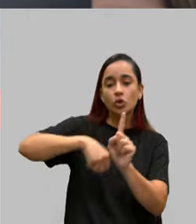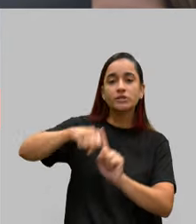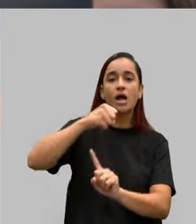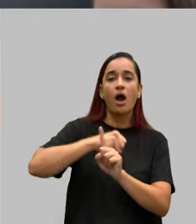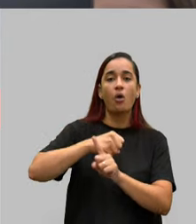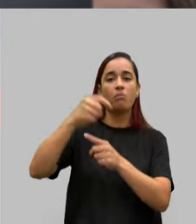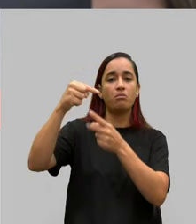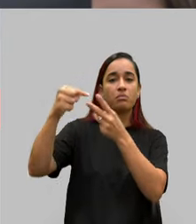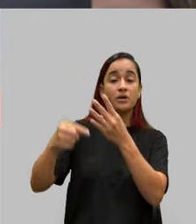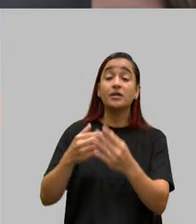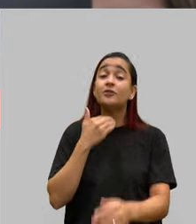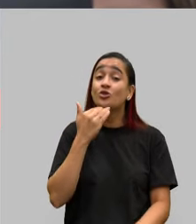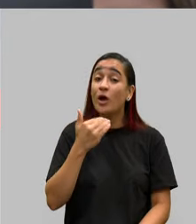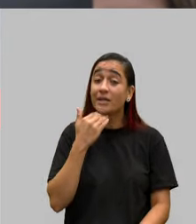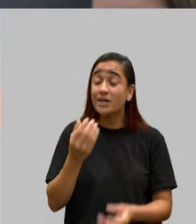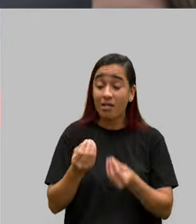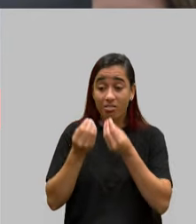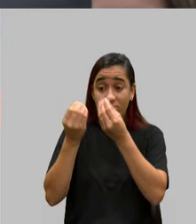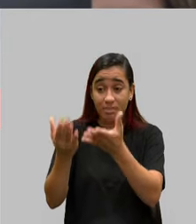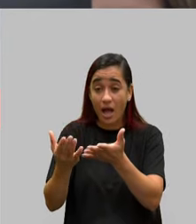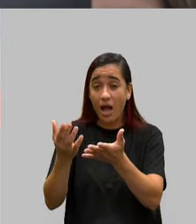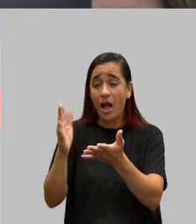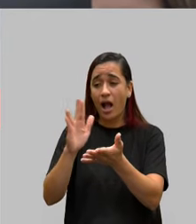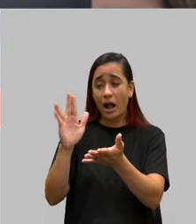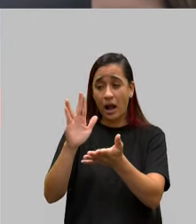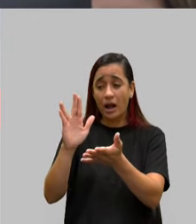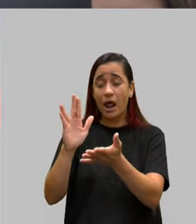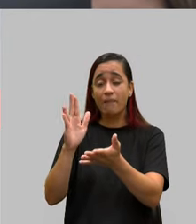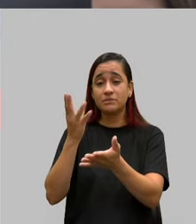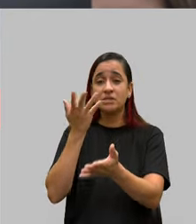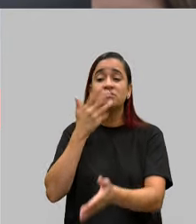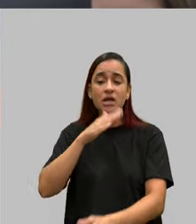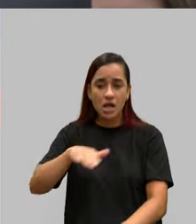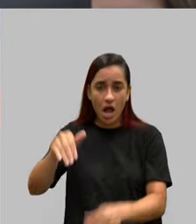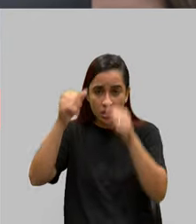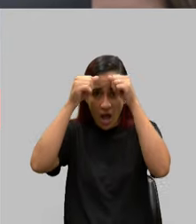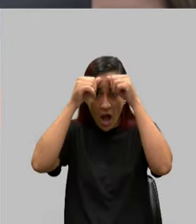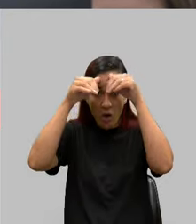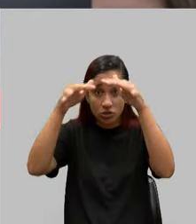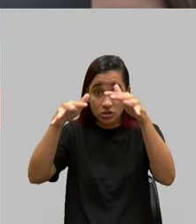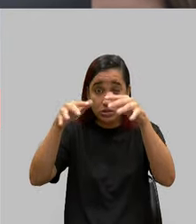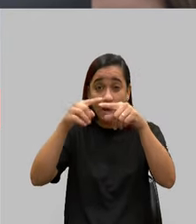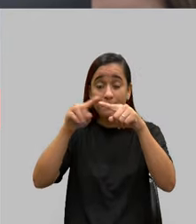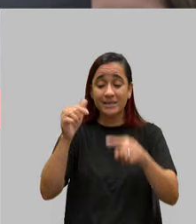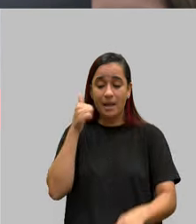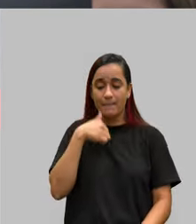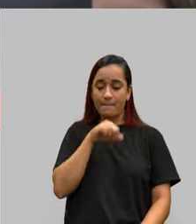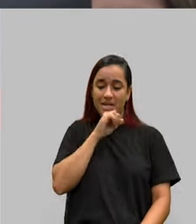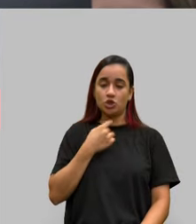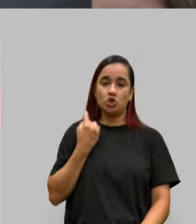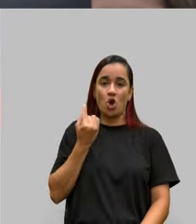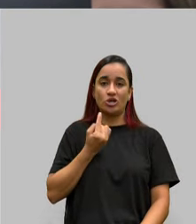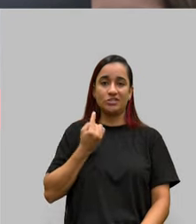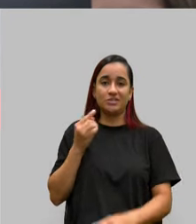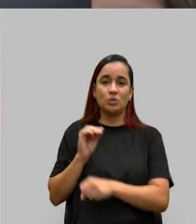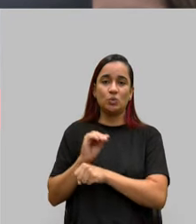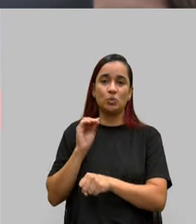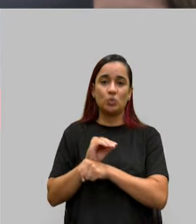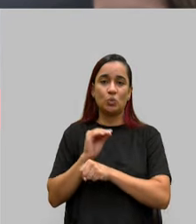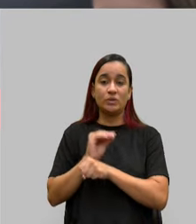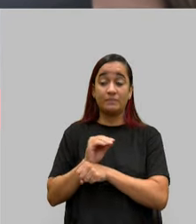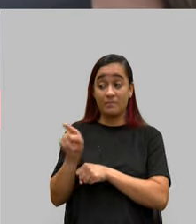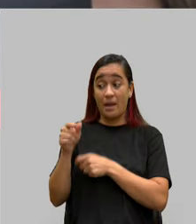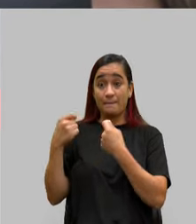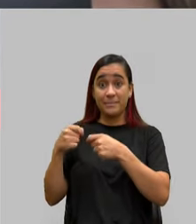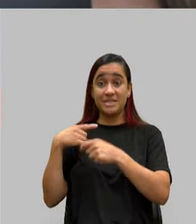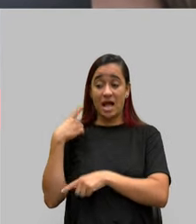da cannabis não é dona C para uma criança autista de uma mãe solo que precisa de um advogado para